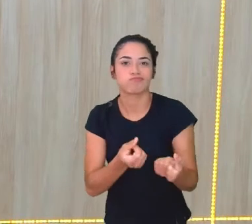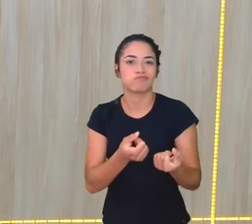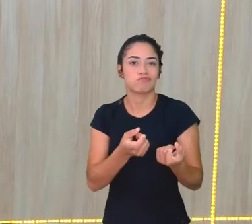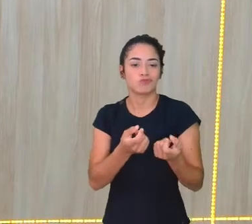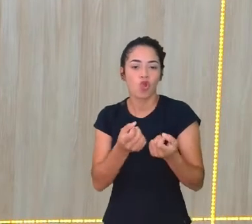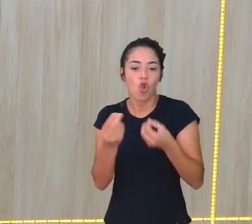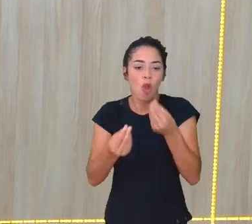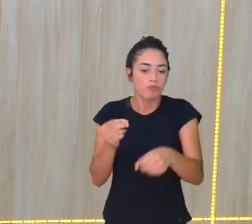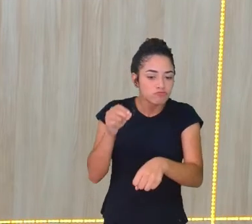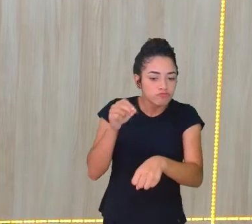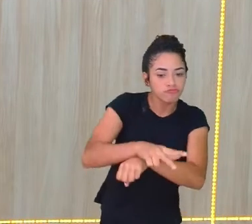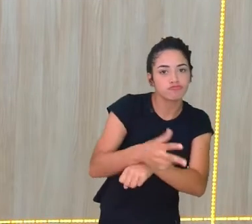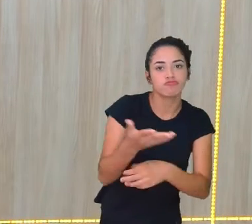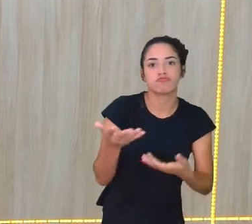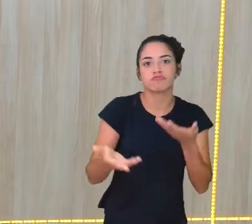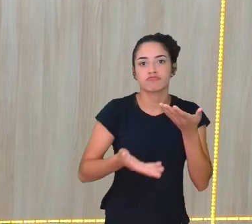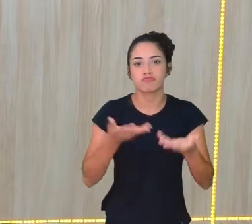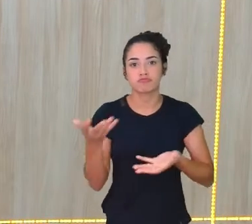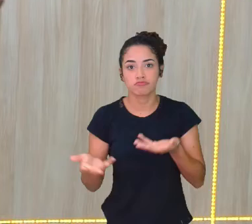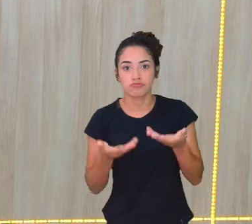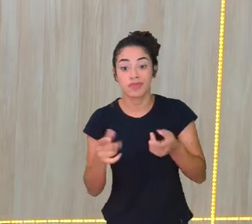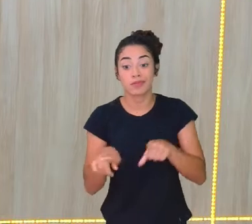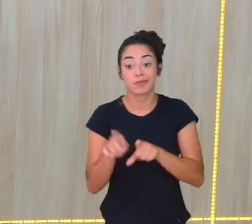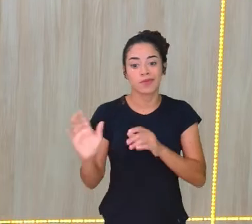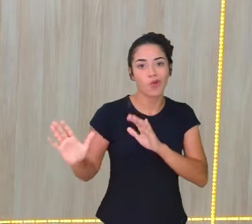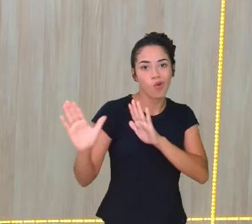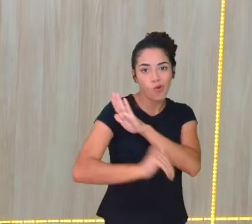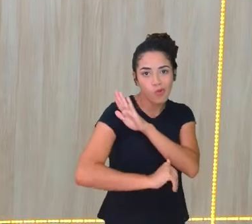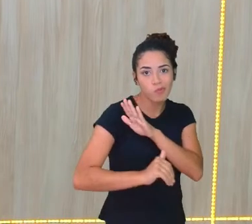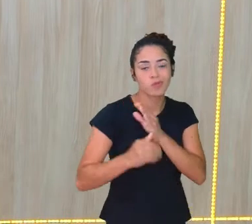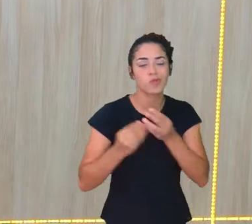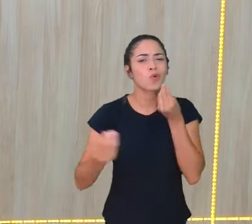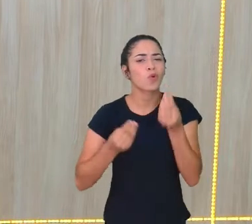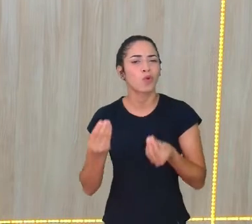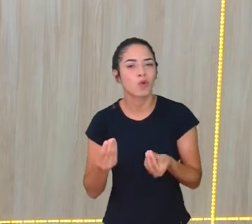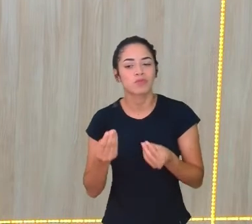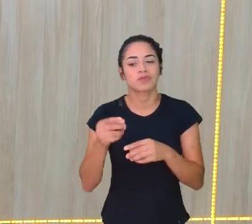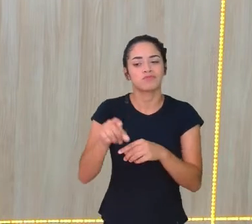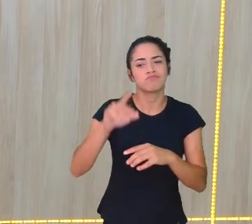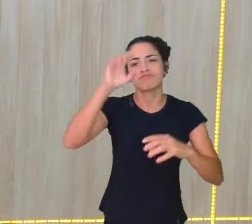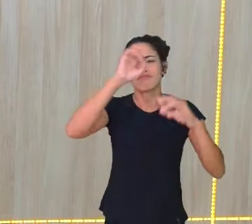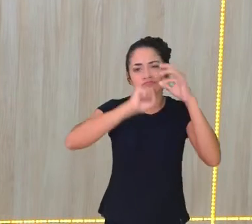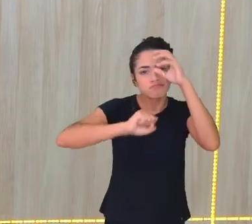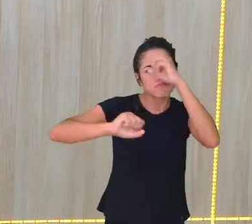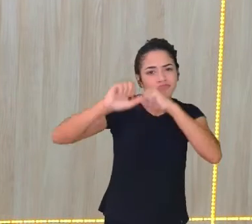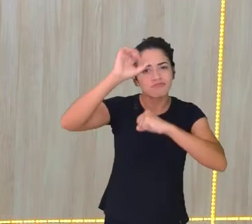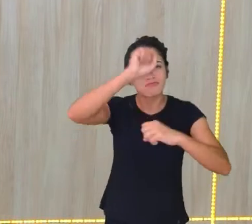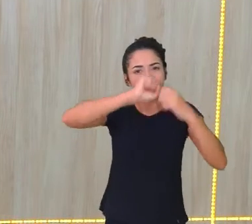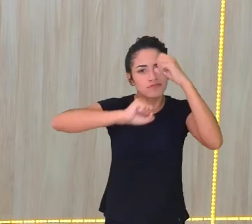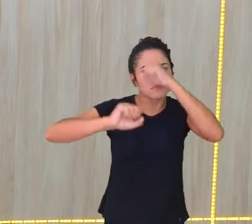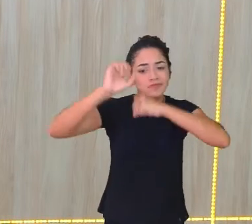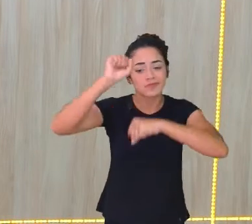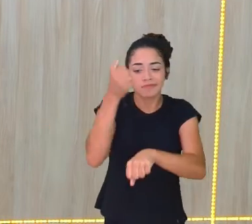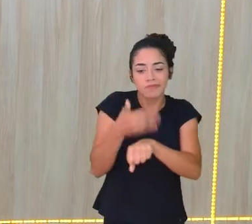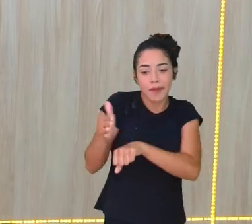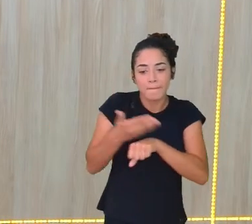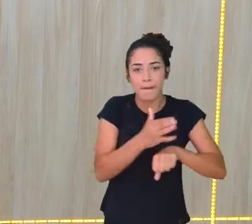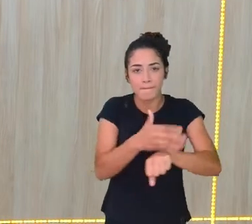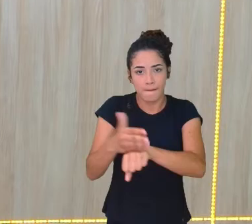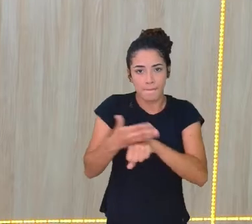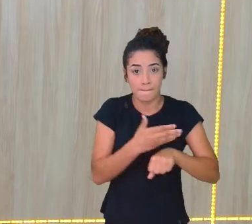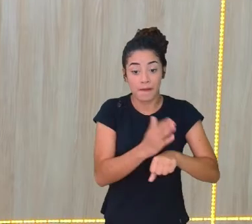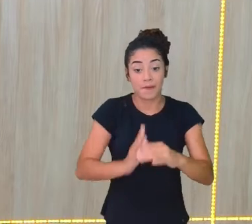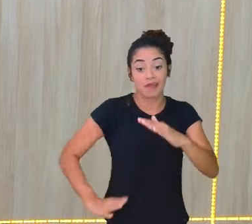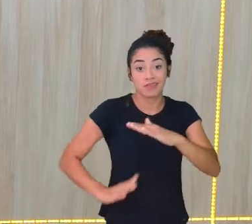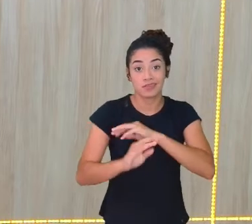infiltração, técnicas de furto, né? E nesse sentido, né, iam treinando até chegar